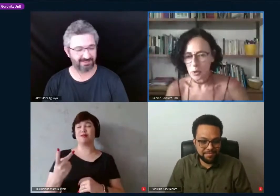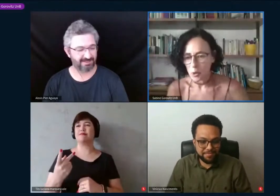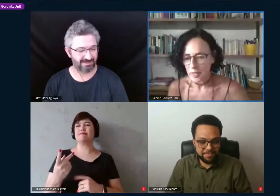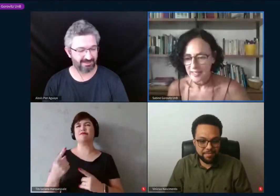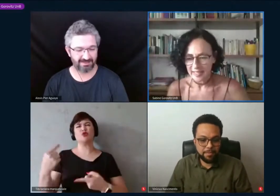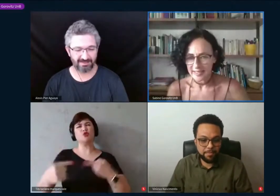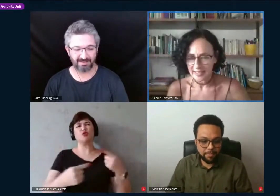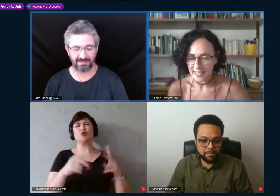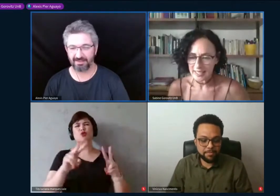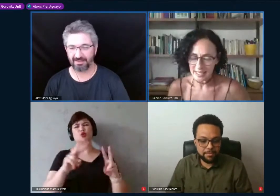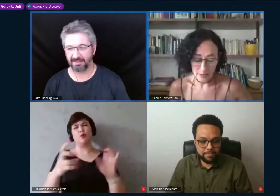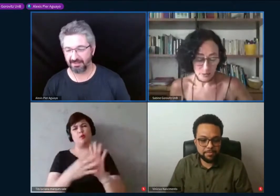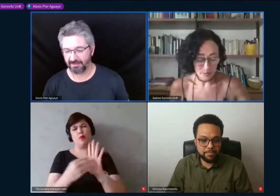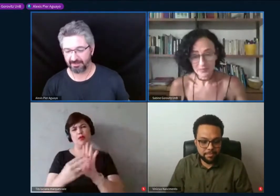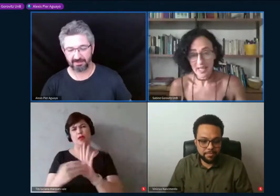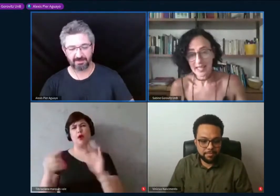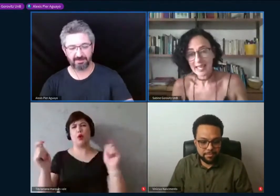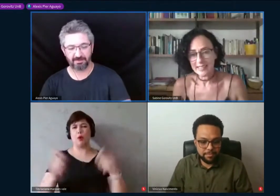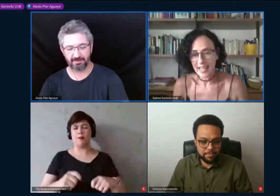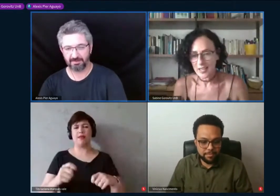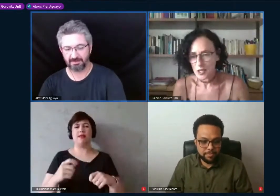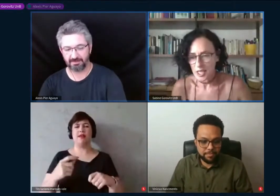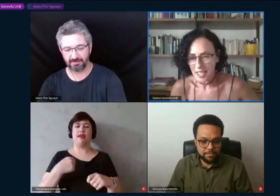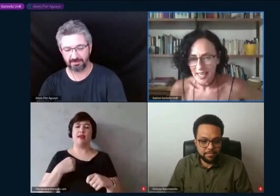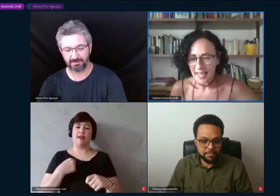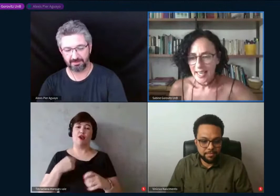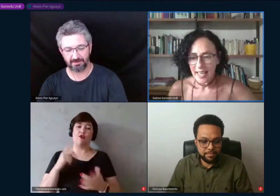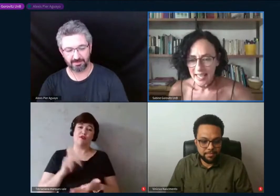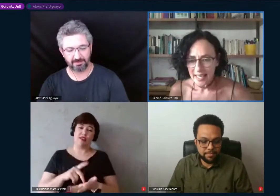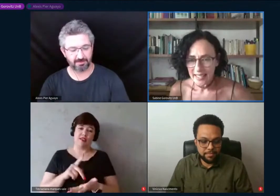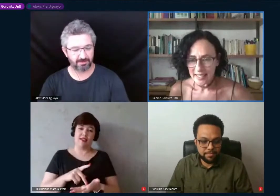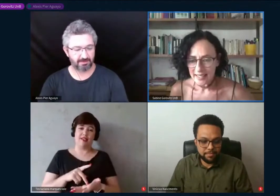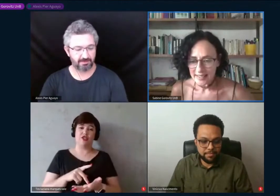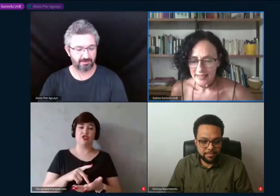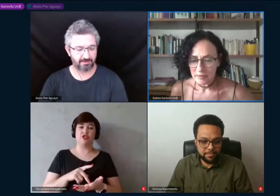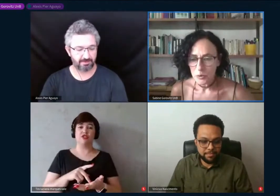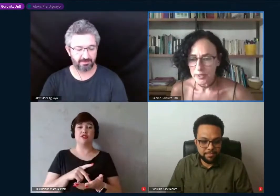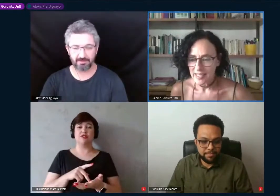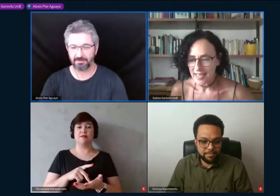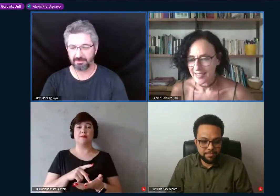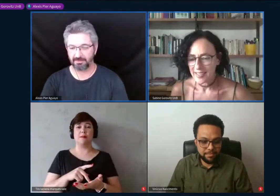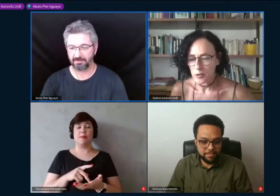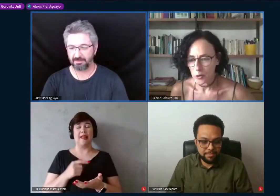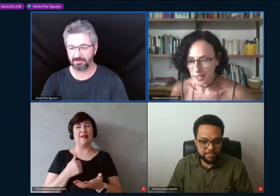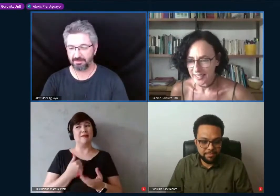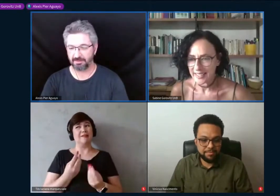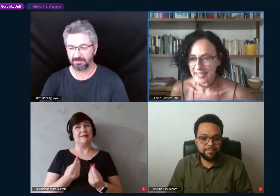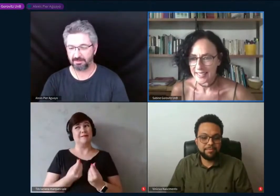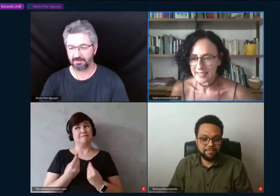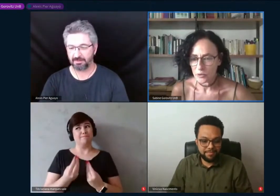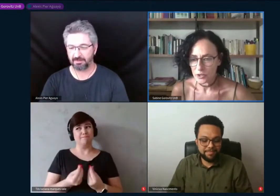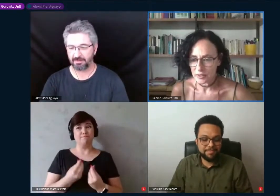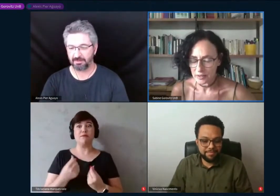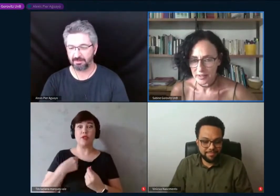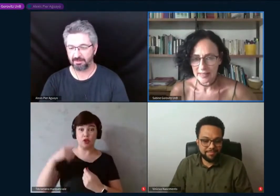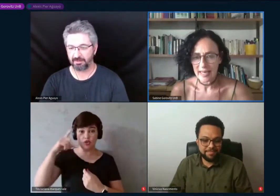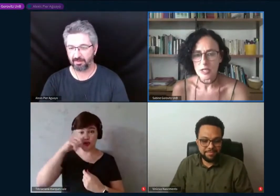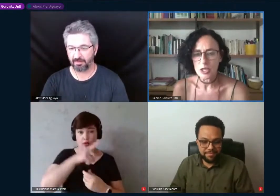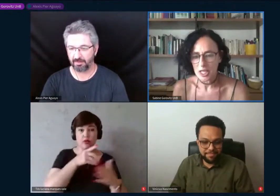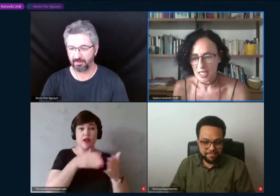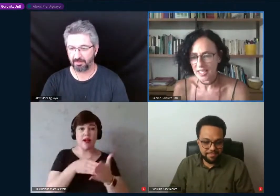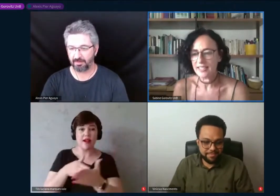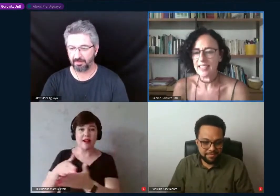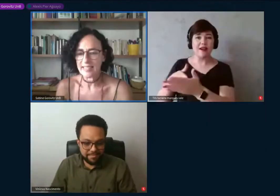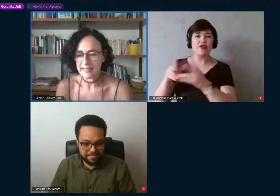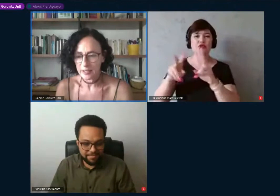do modelo por competências, que eu, na realidade, tenho muitas restrições, né, essa questão